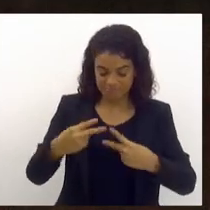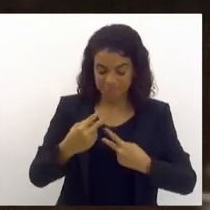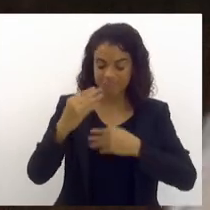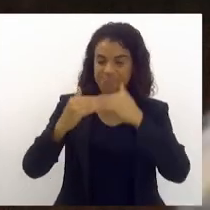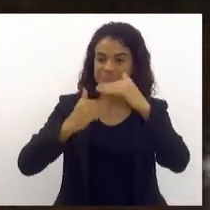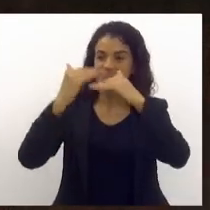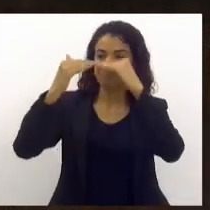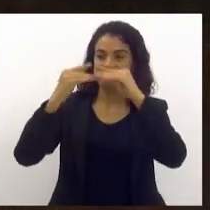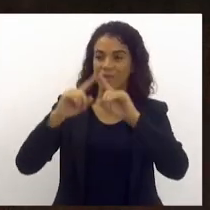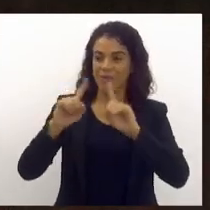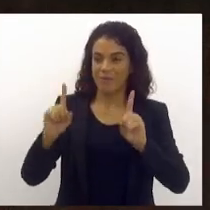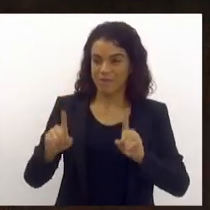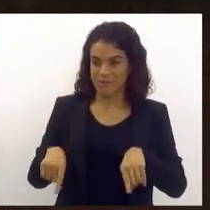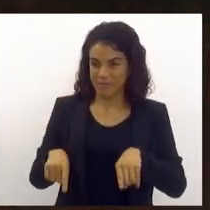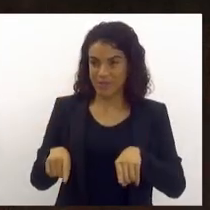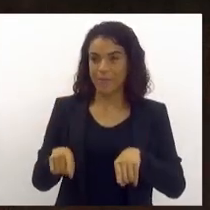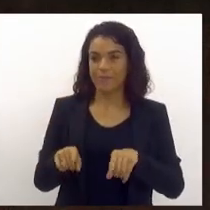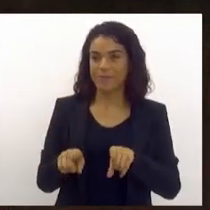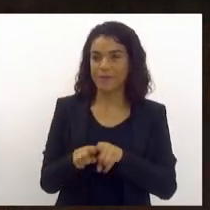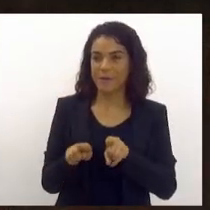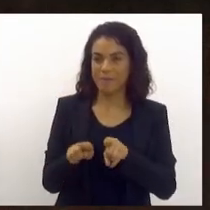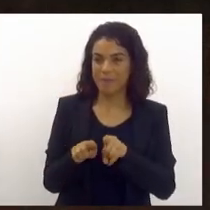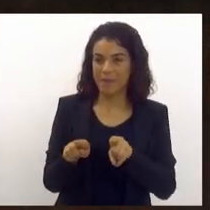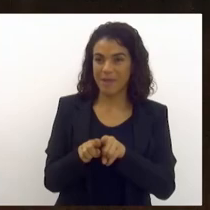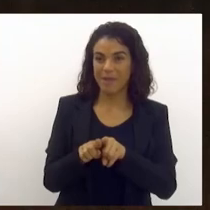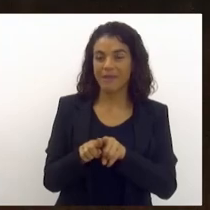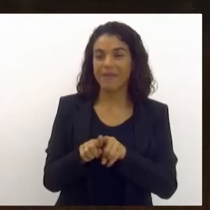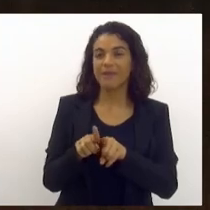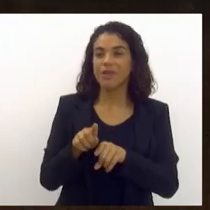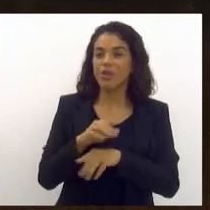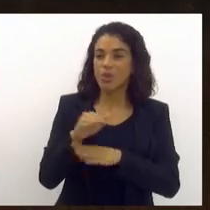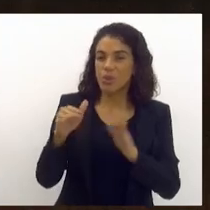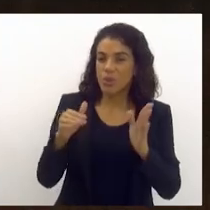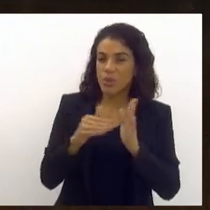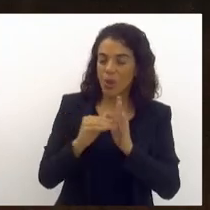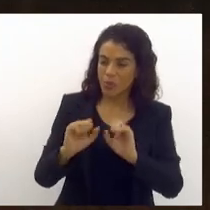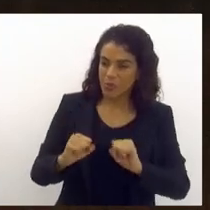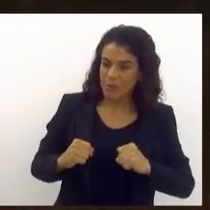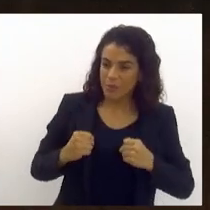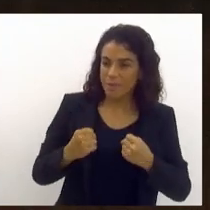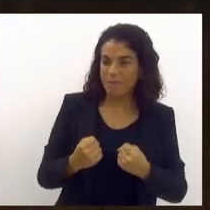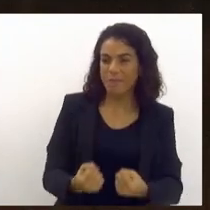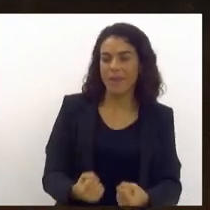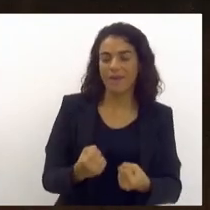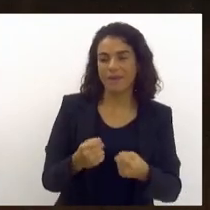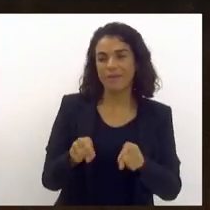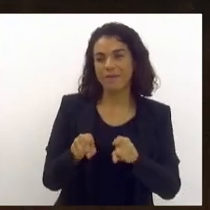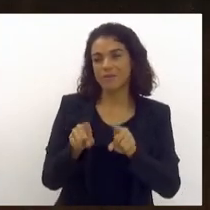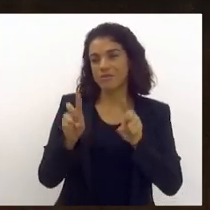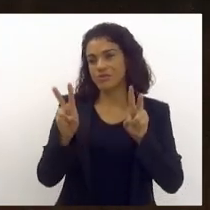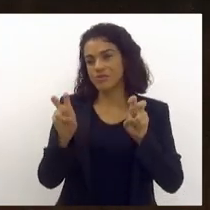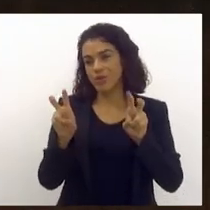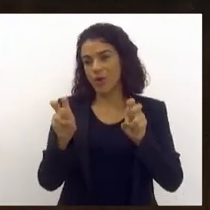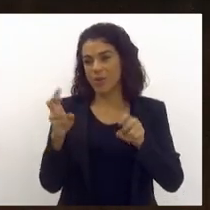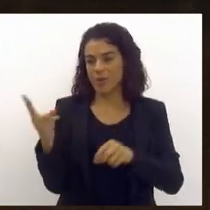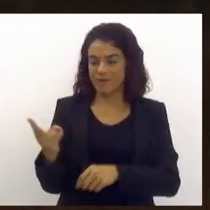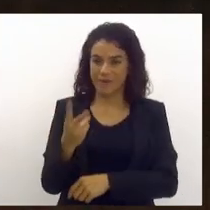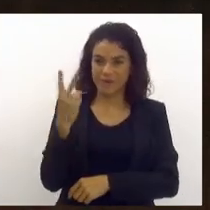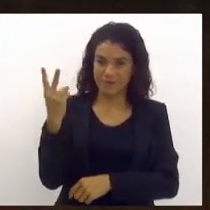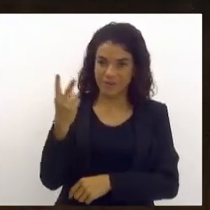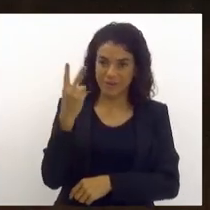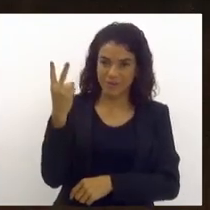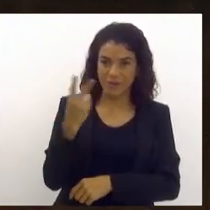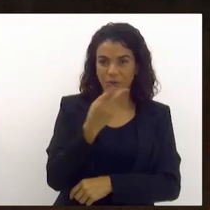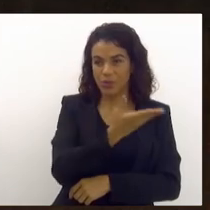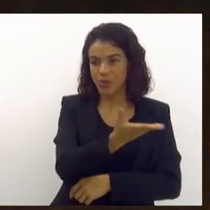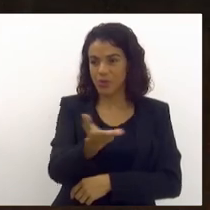carreiras. Queria também registrar aqui da nossa mandata todo o empenho que sempre tivemos em relação à valorização de